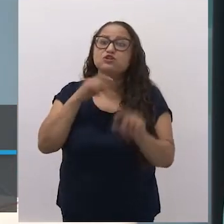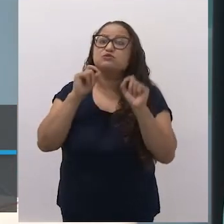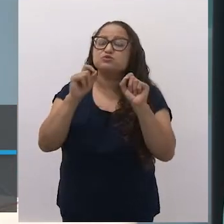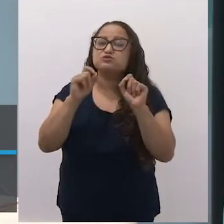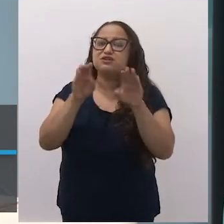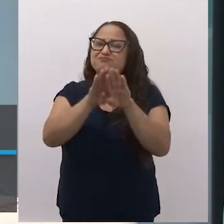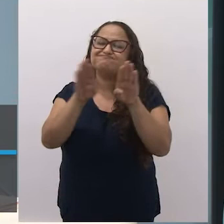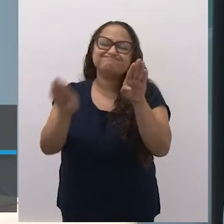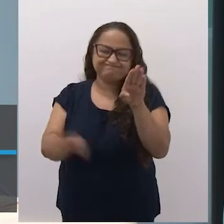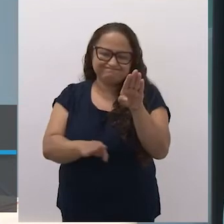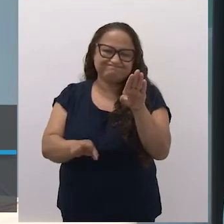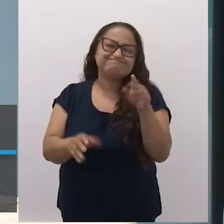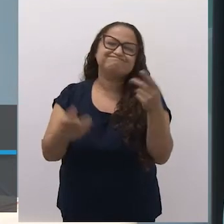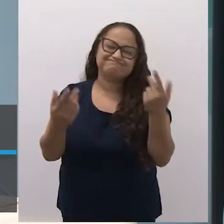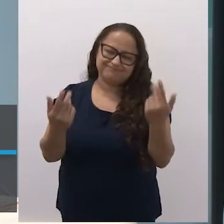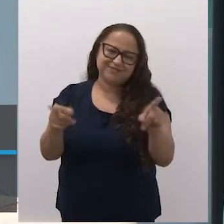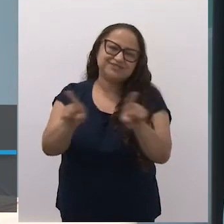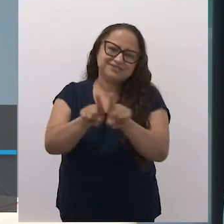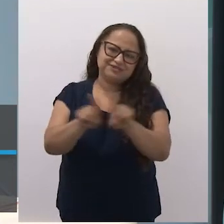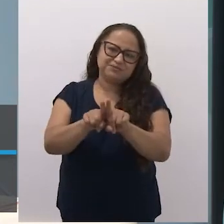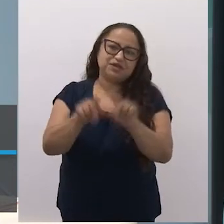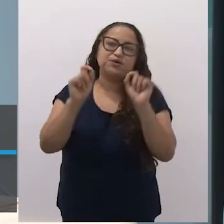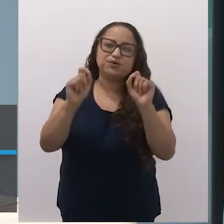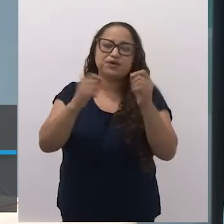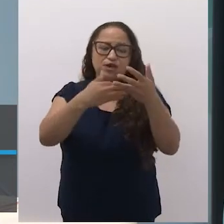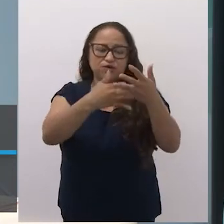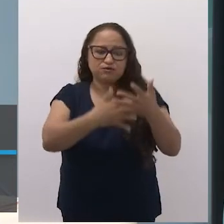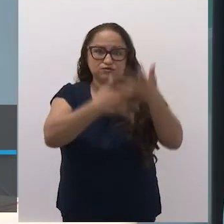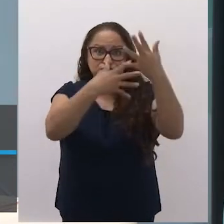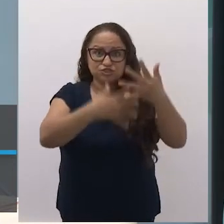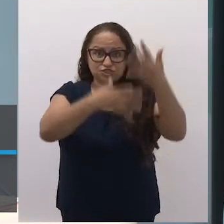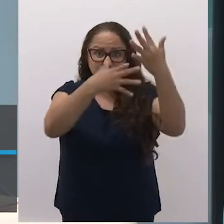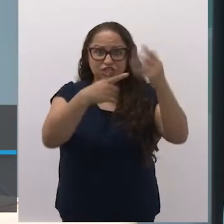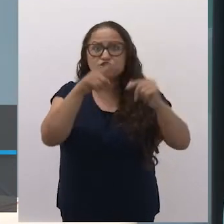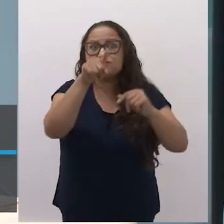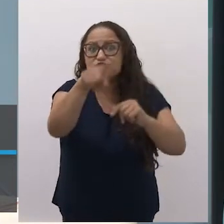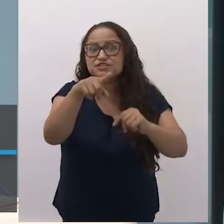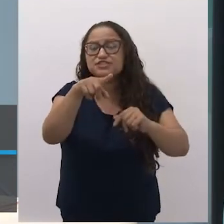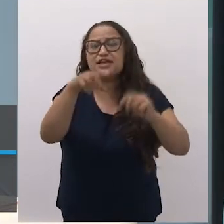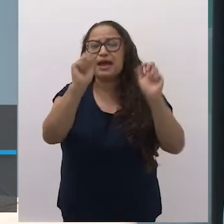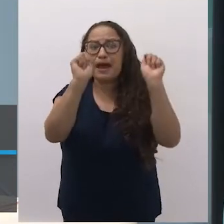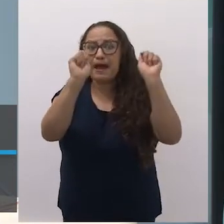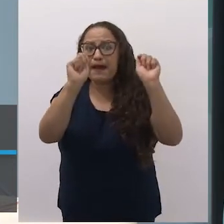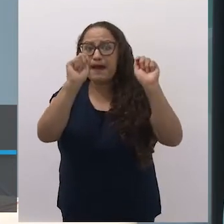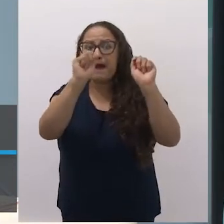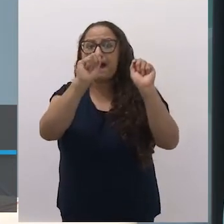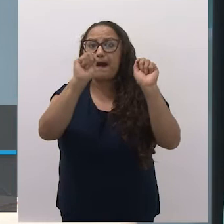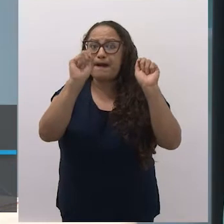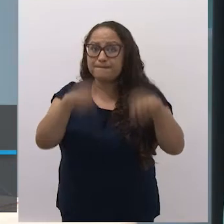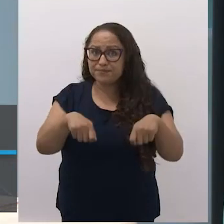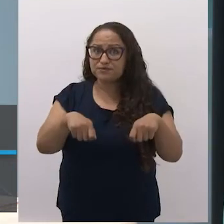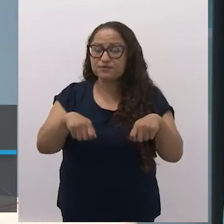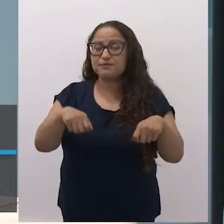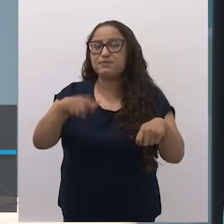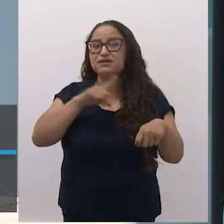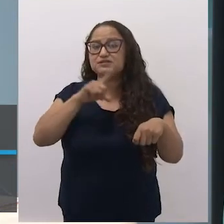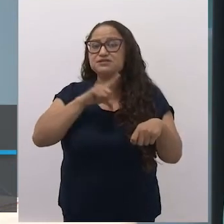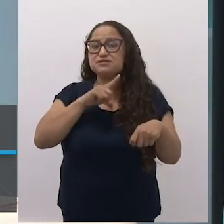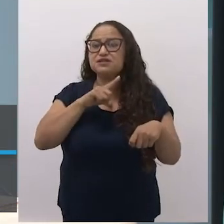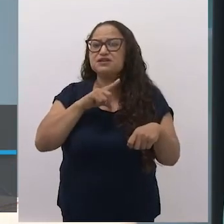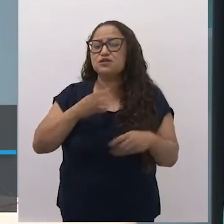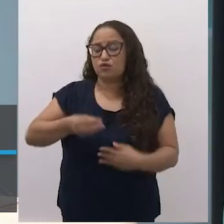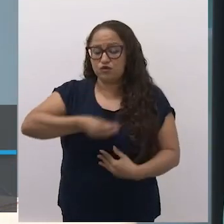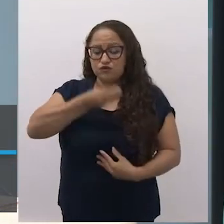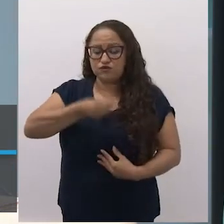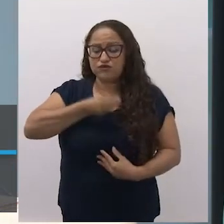também. Então, o espaço do chat é que para vocês aproveitem e coloquem também tudo que vocês